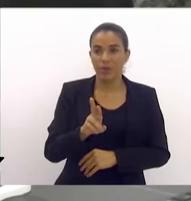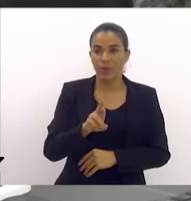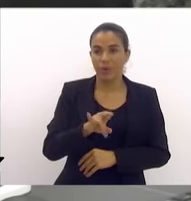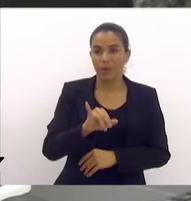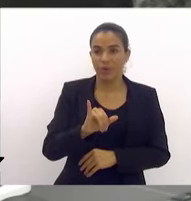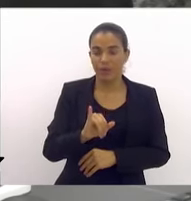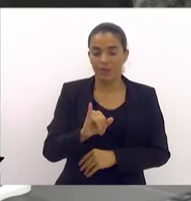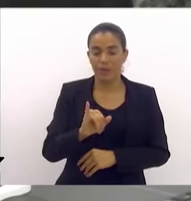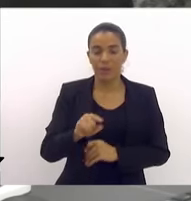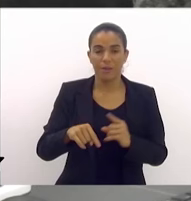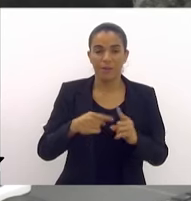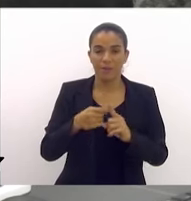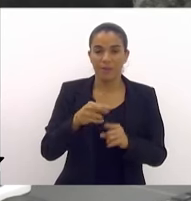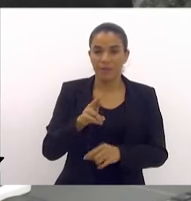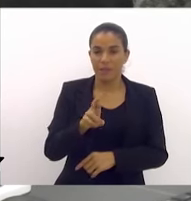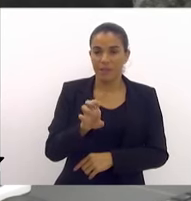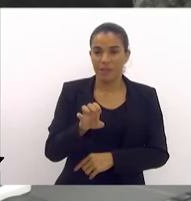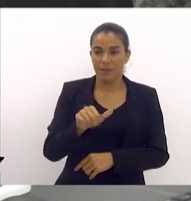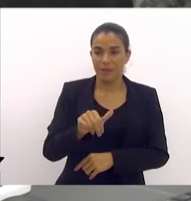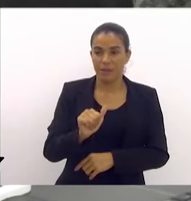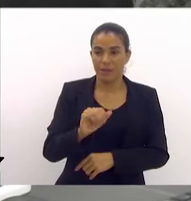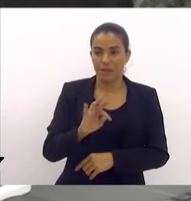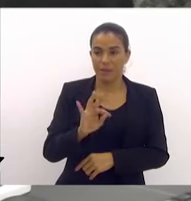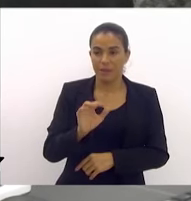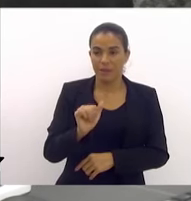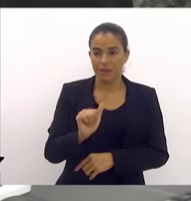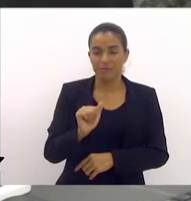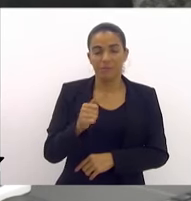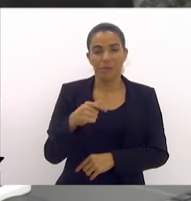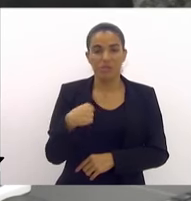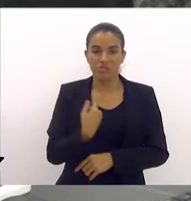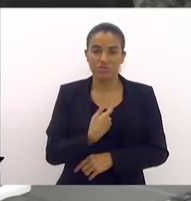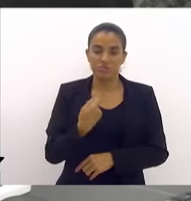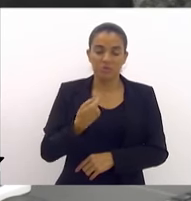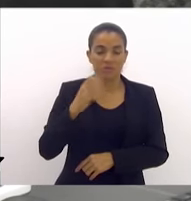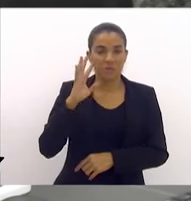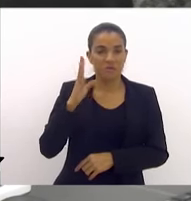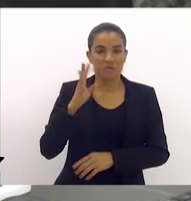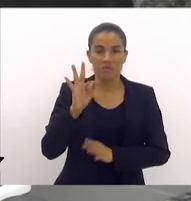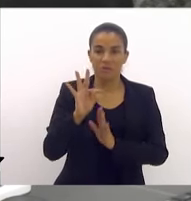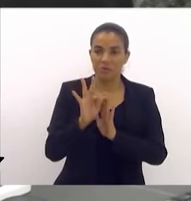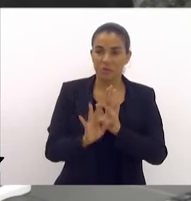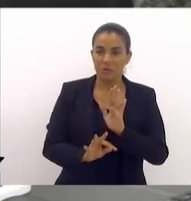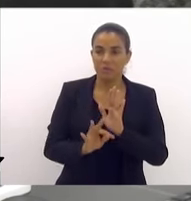Renata. Isso. Então, acho que a gente pode definir aqui o texto